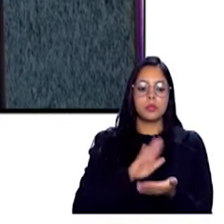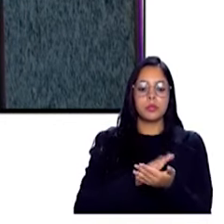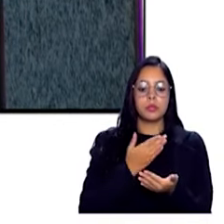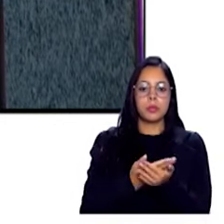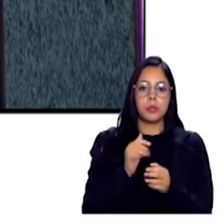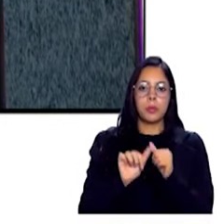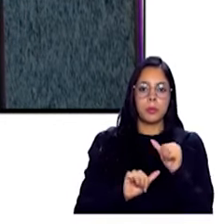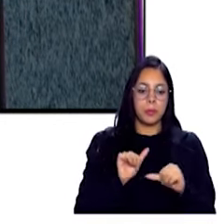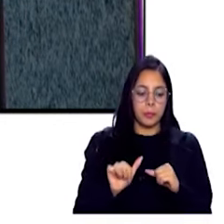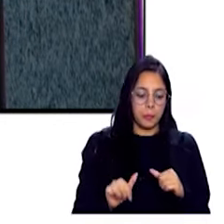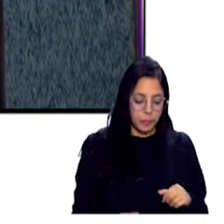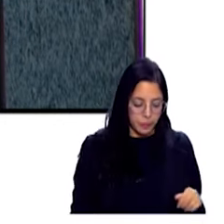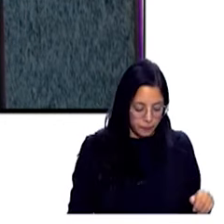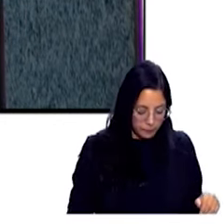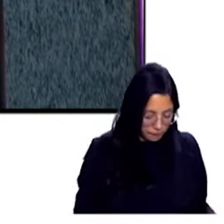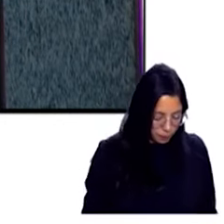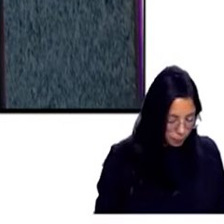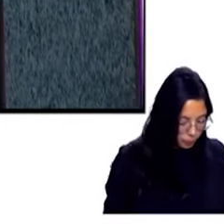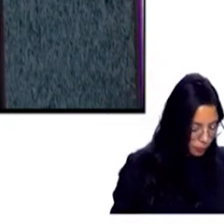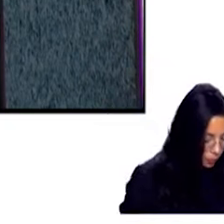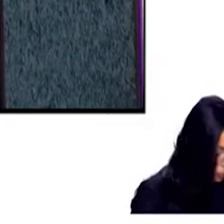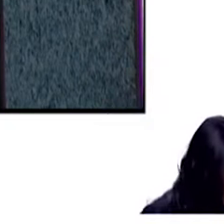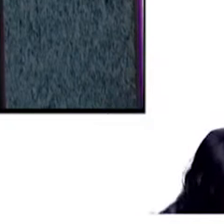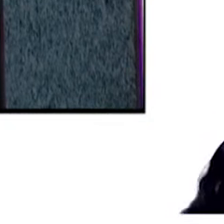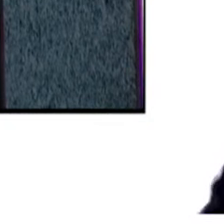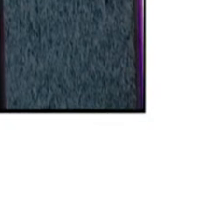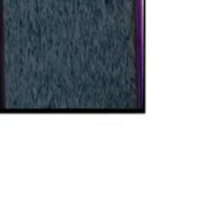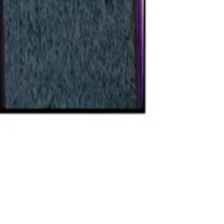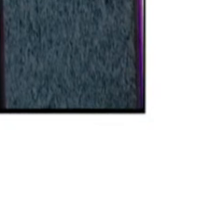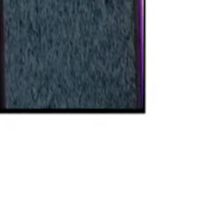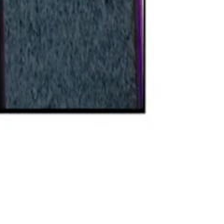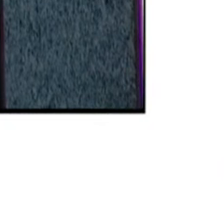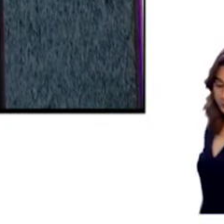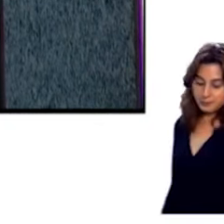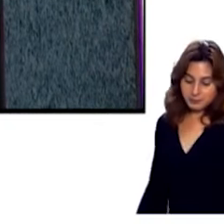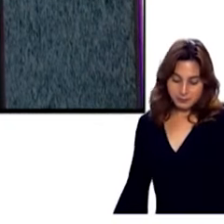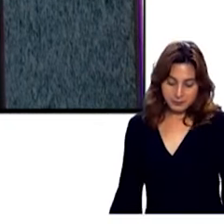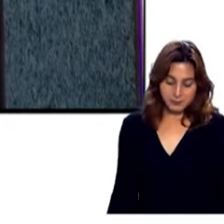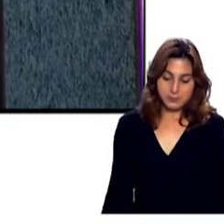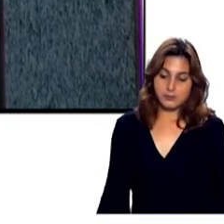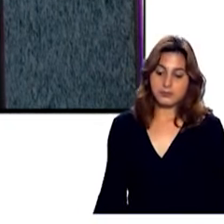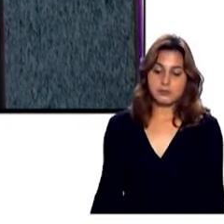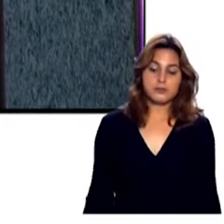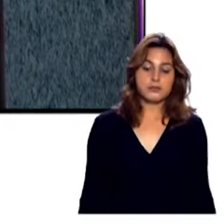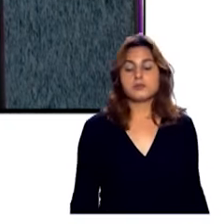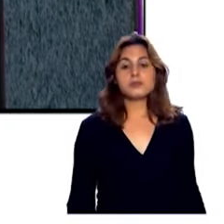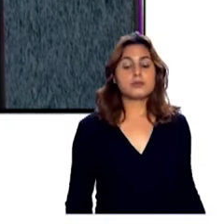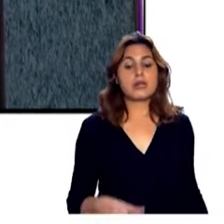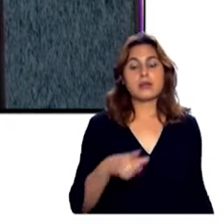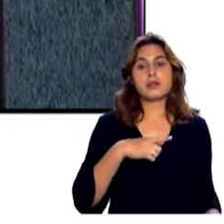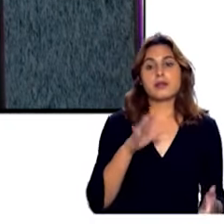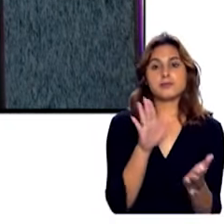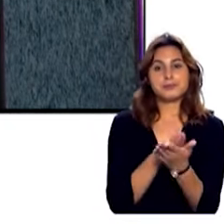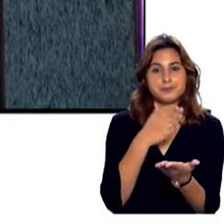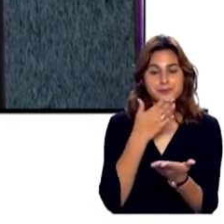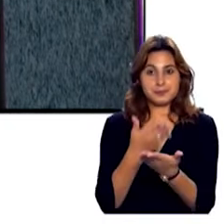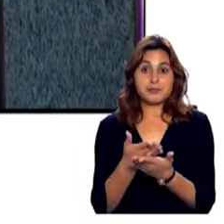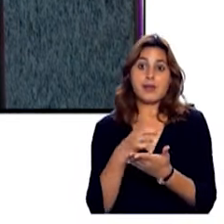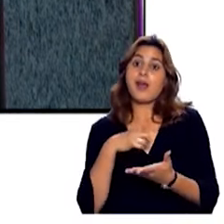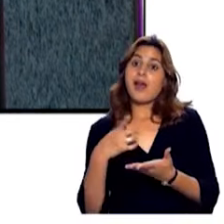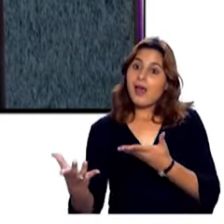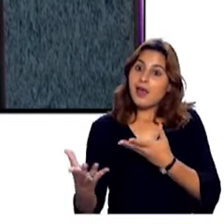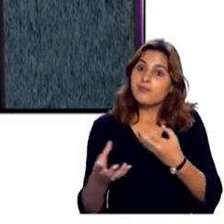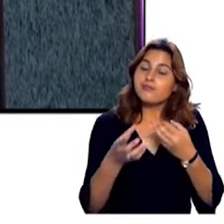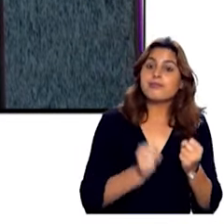que embora não diga respeito a um dispositivo legal e seja só de interpretação ela acolhe para dizer que